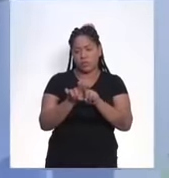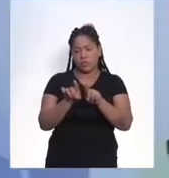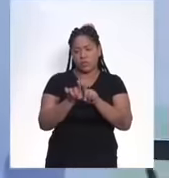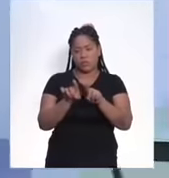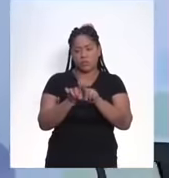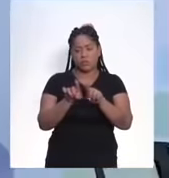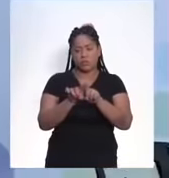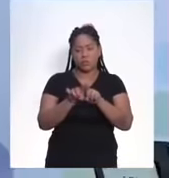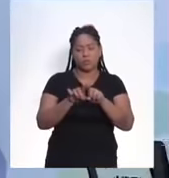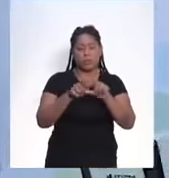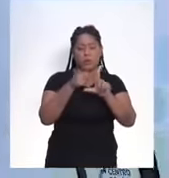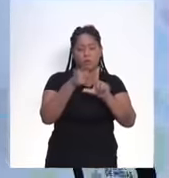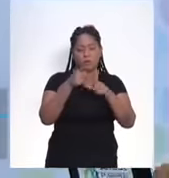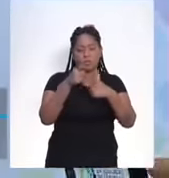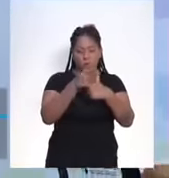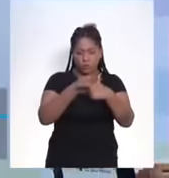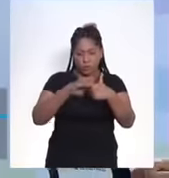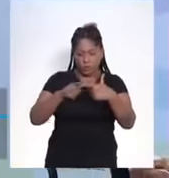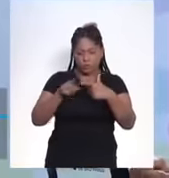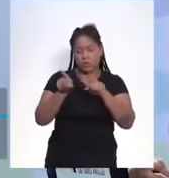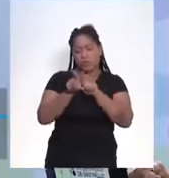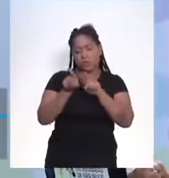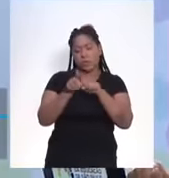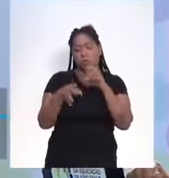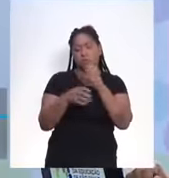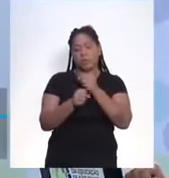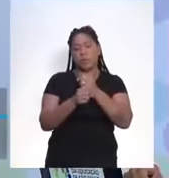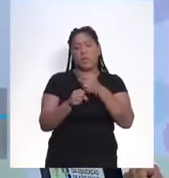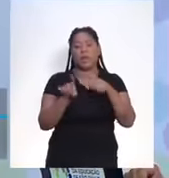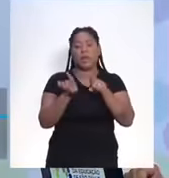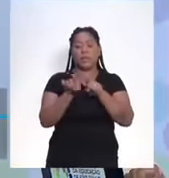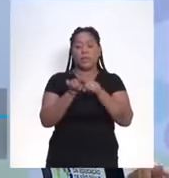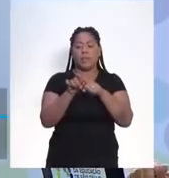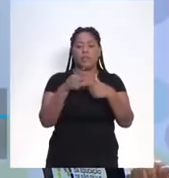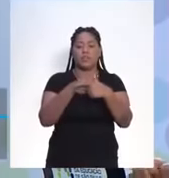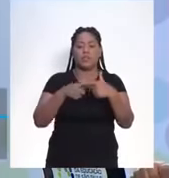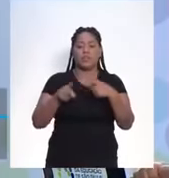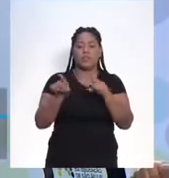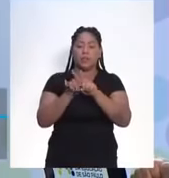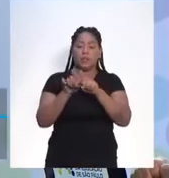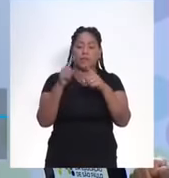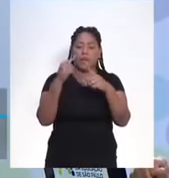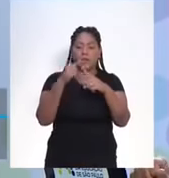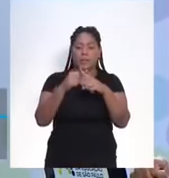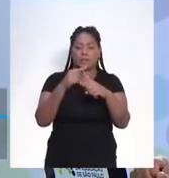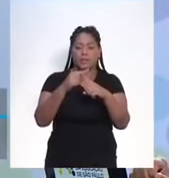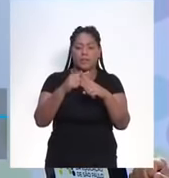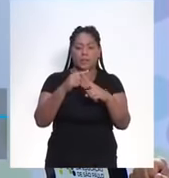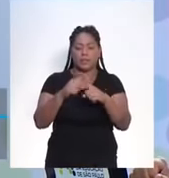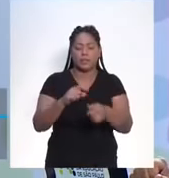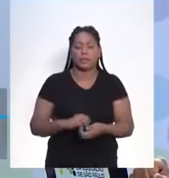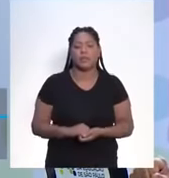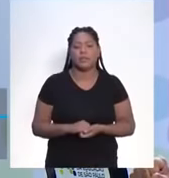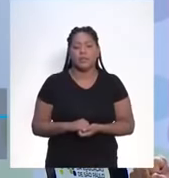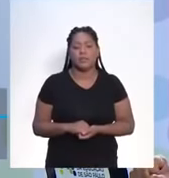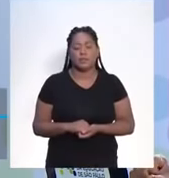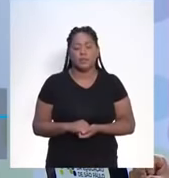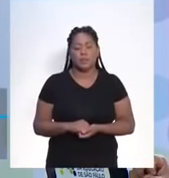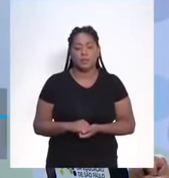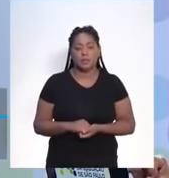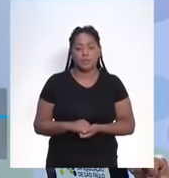multiplicar para aula de amanhã a gente vai basicamente multiplicar o que eu quero ele encarar esse com O Cara Limpa pelo seguinte foto